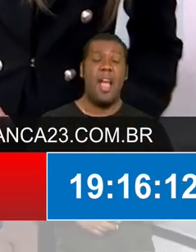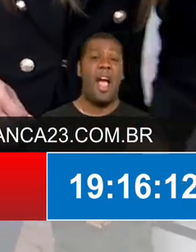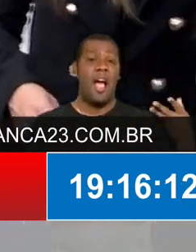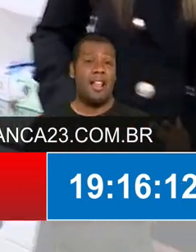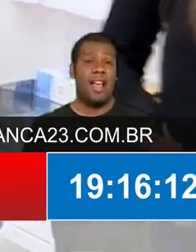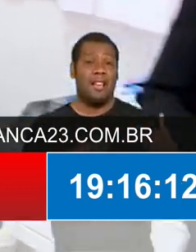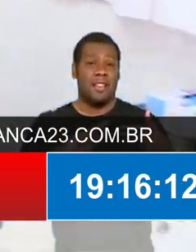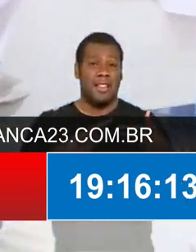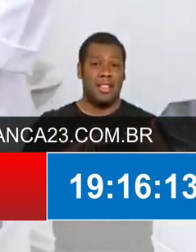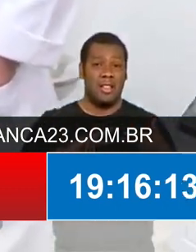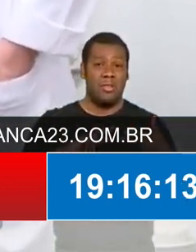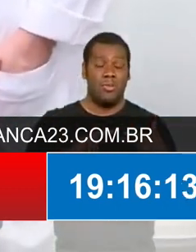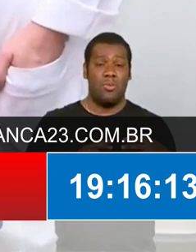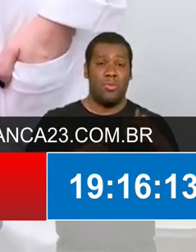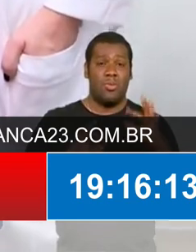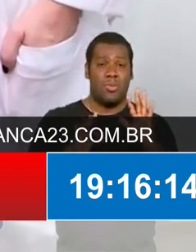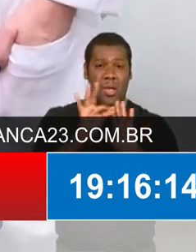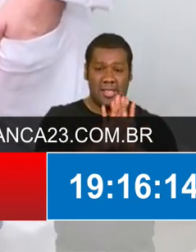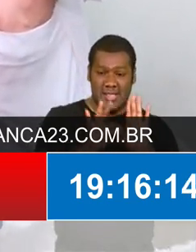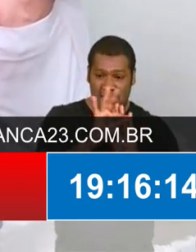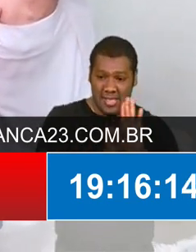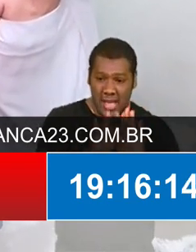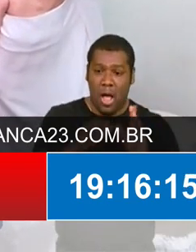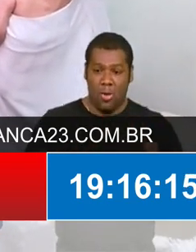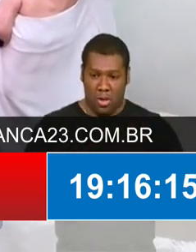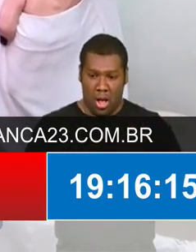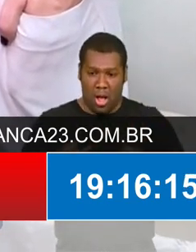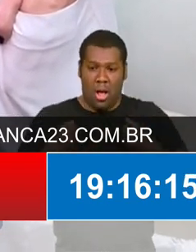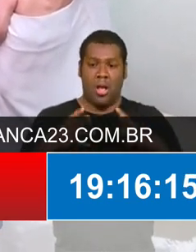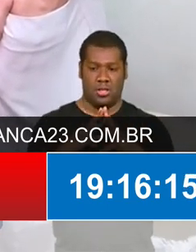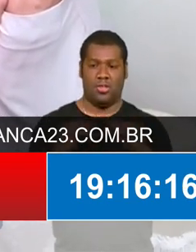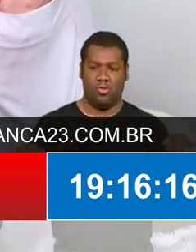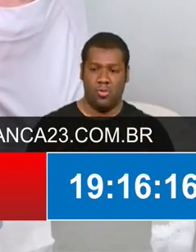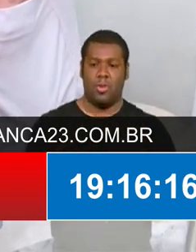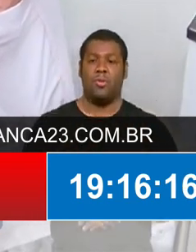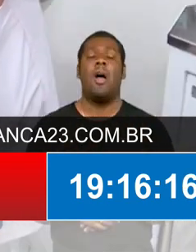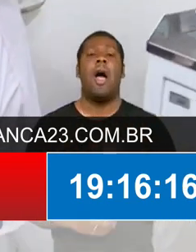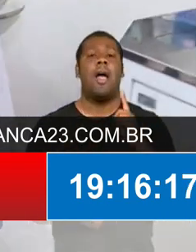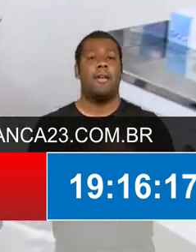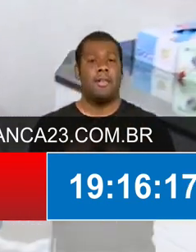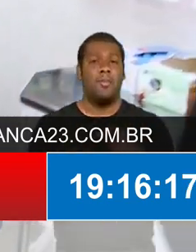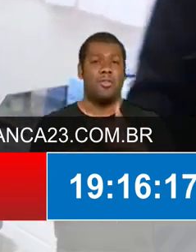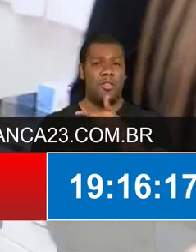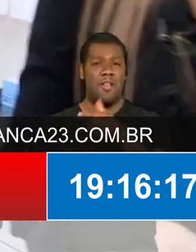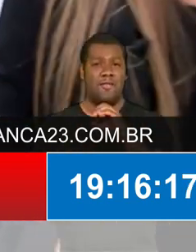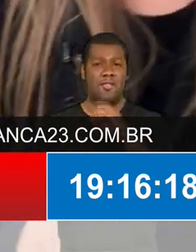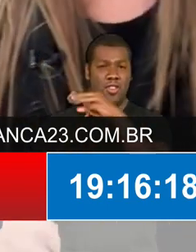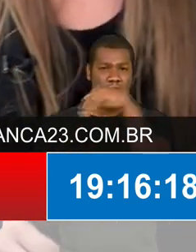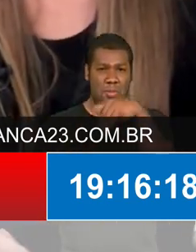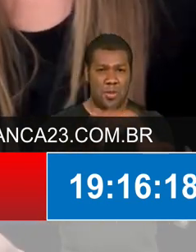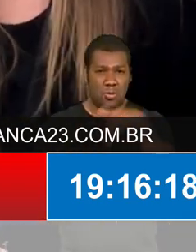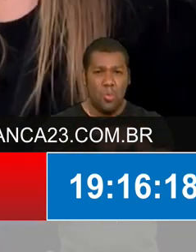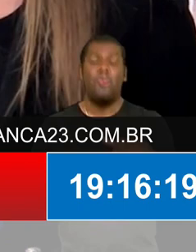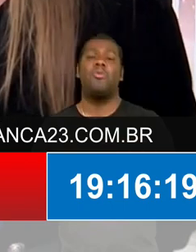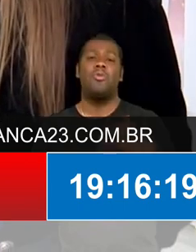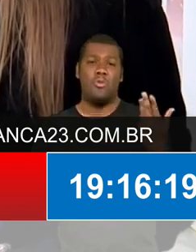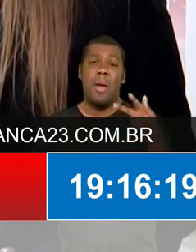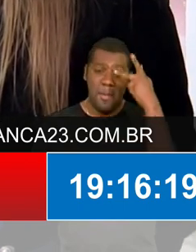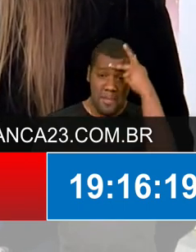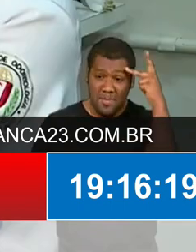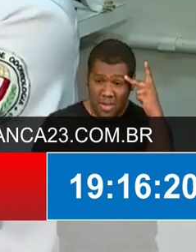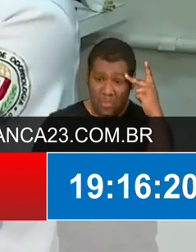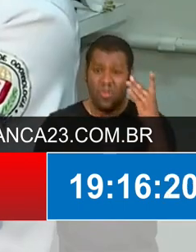células cancerígenas. Em apenas 2 sessões de 20 minutos, mais de 90% dos pacientes já podem sair